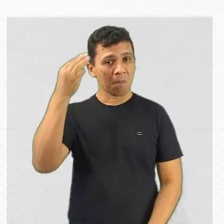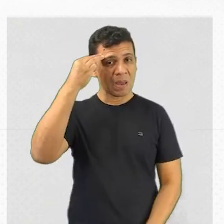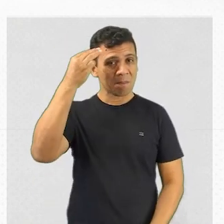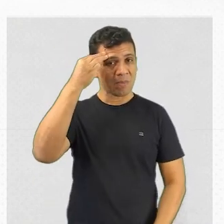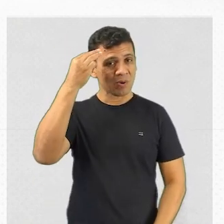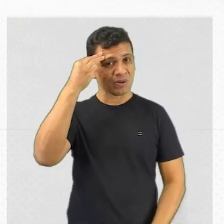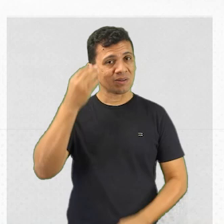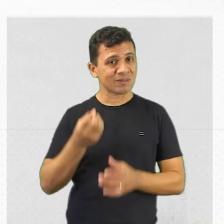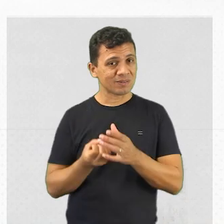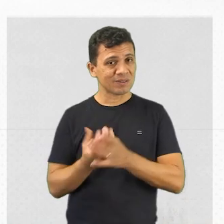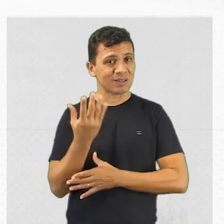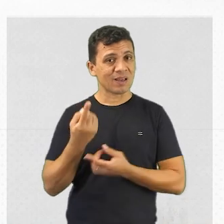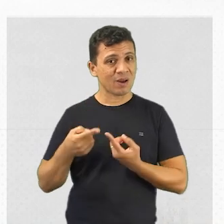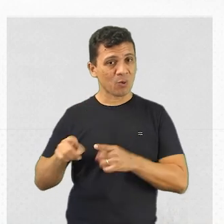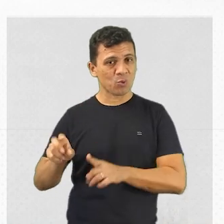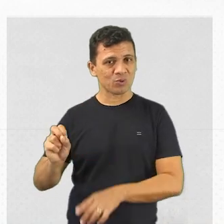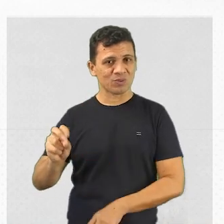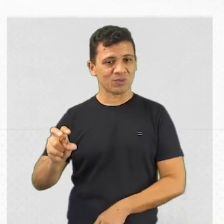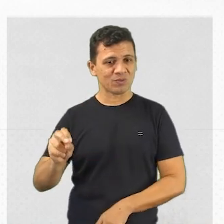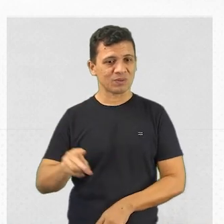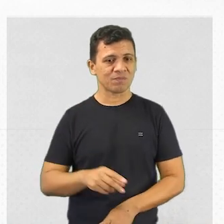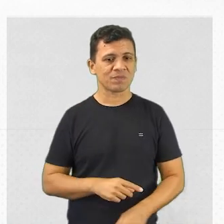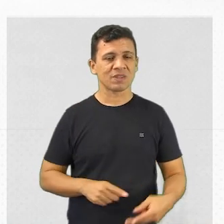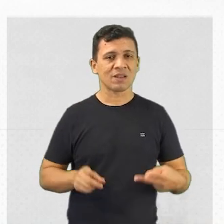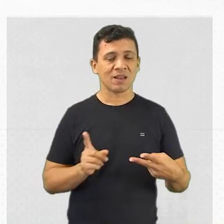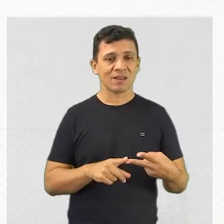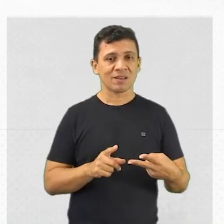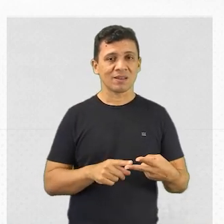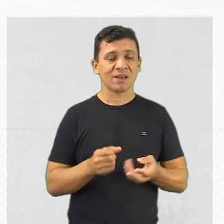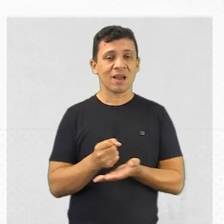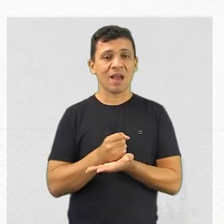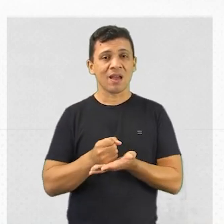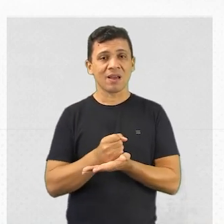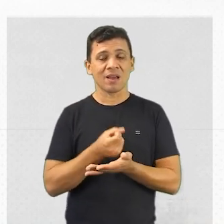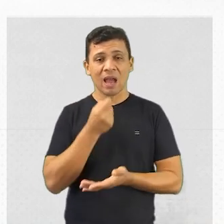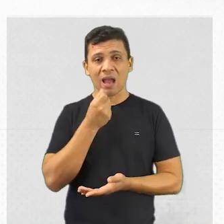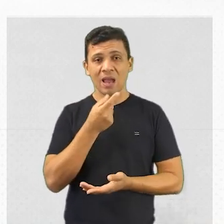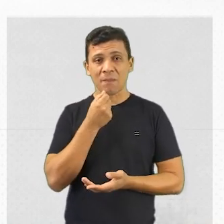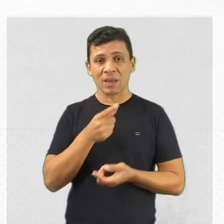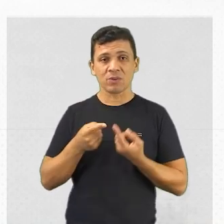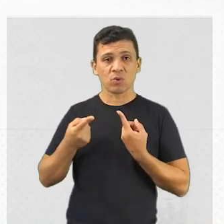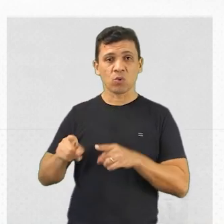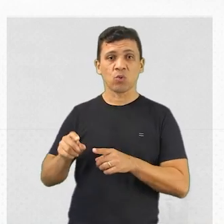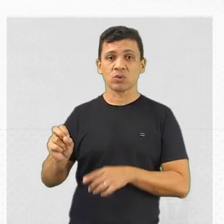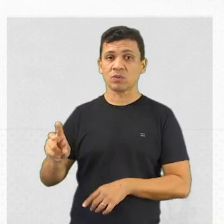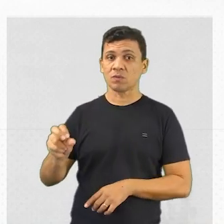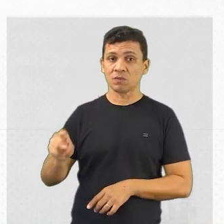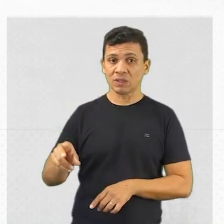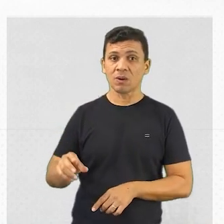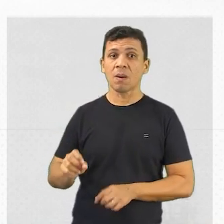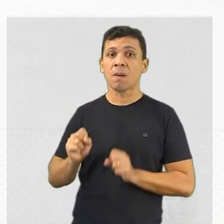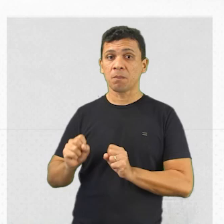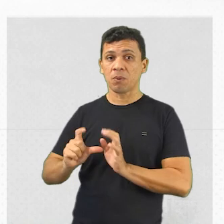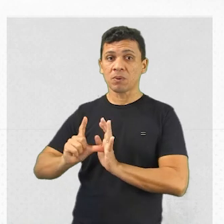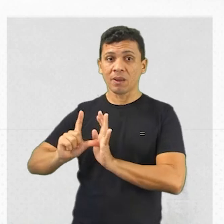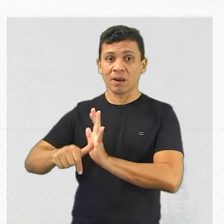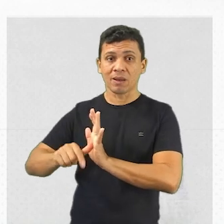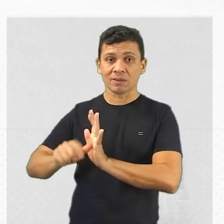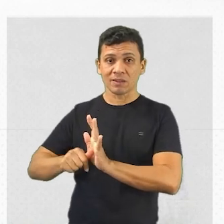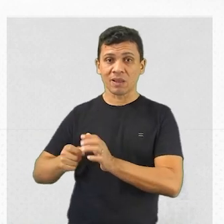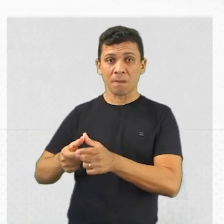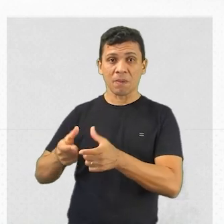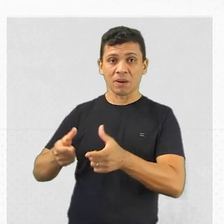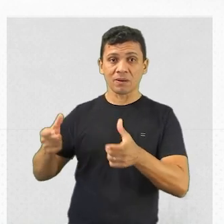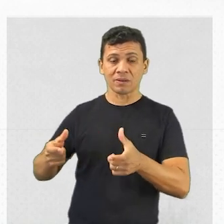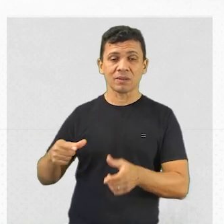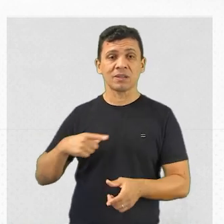tá bom? Nós temos também os antivirais, que são medicamentos que podem retardar a replicação do vírus, né? Que acontece no tratamento